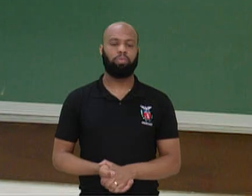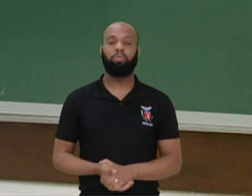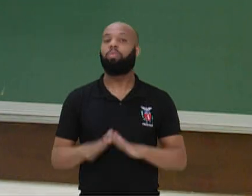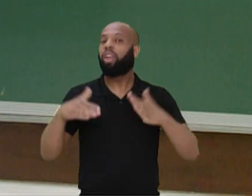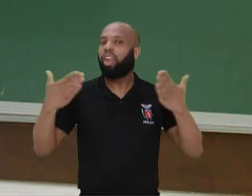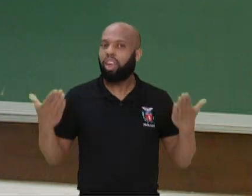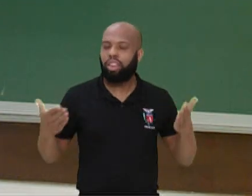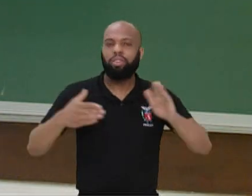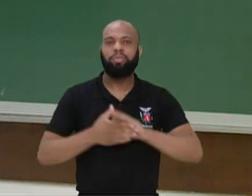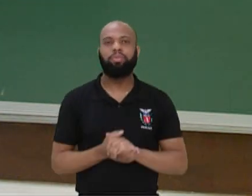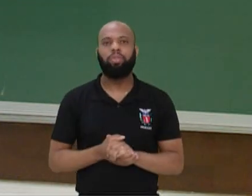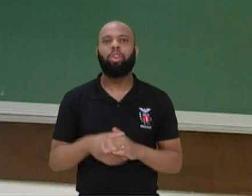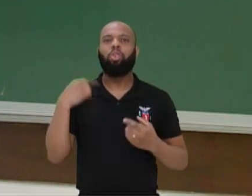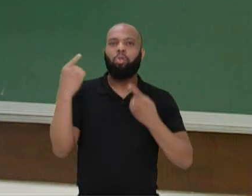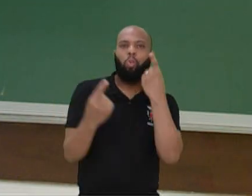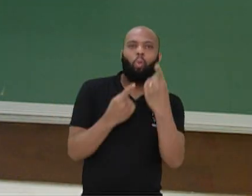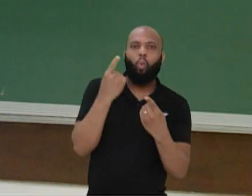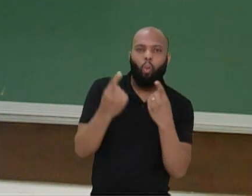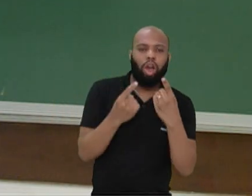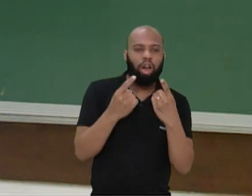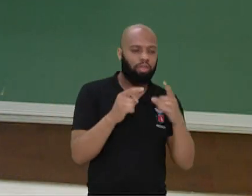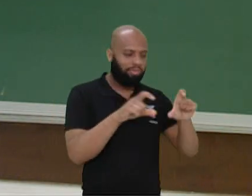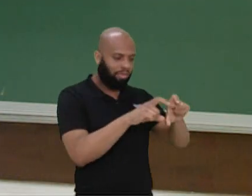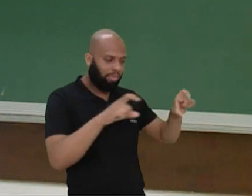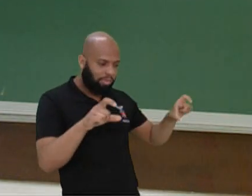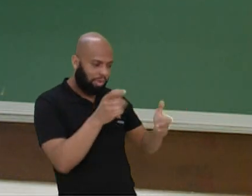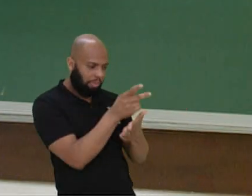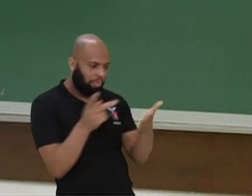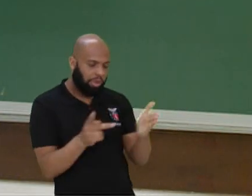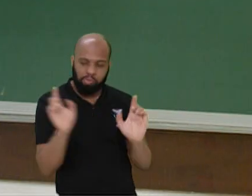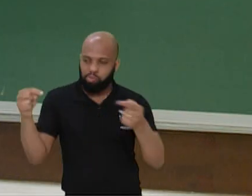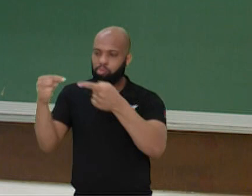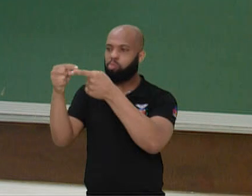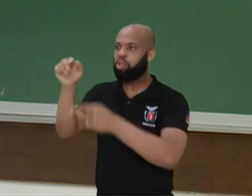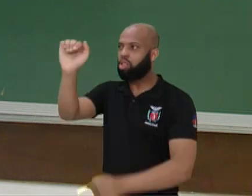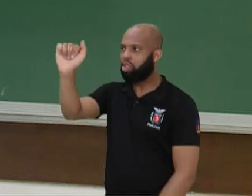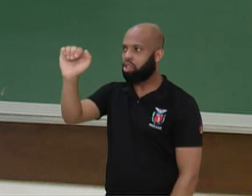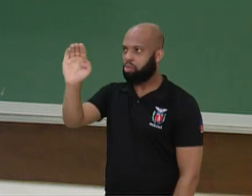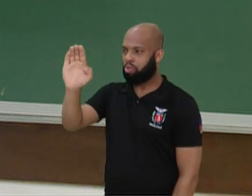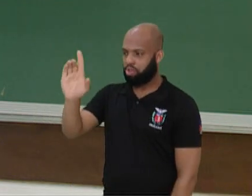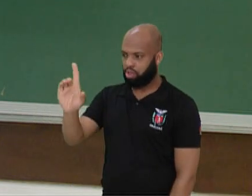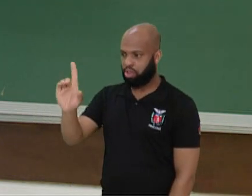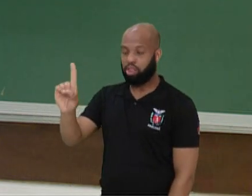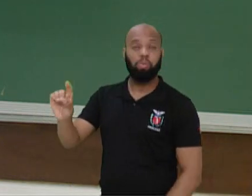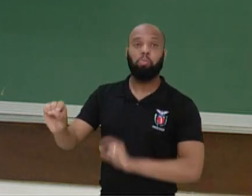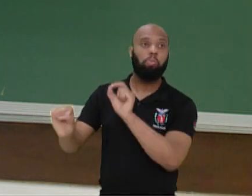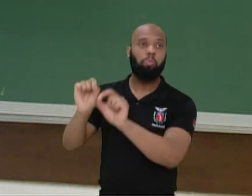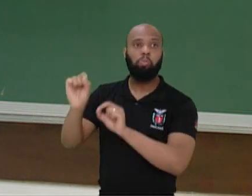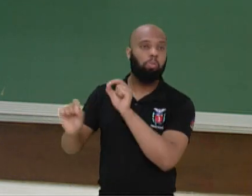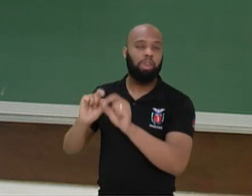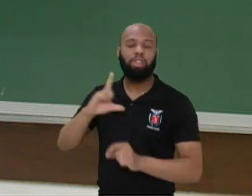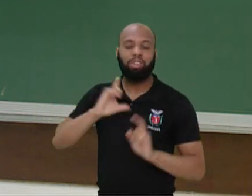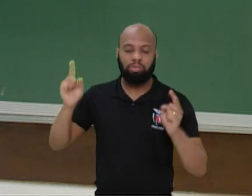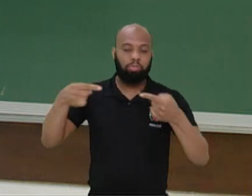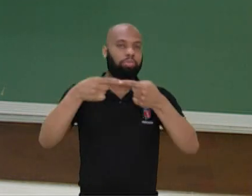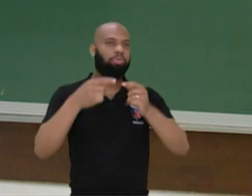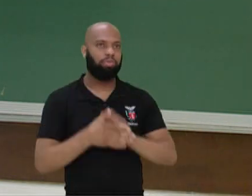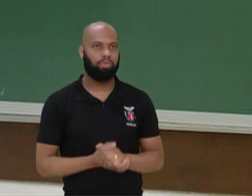E então, qual parte será da vida do personagem que se refere esta